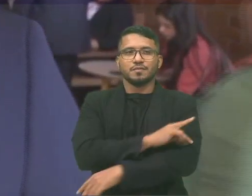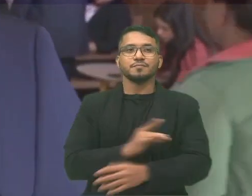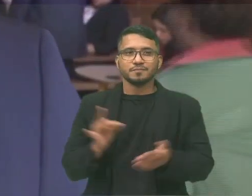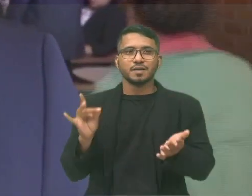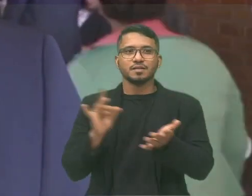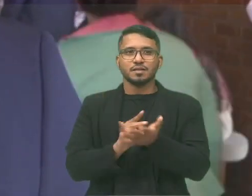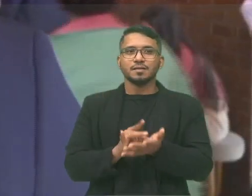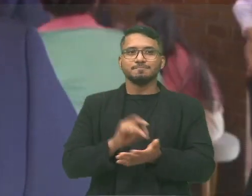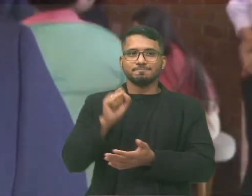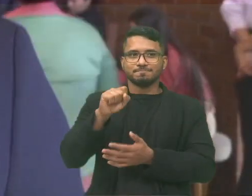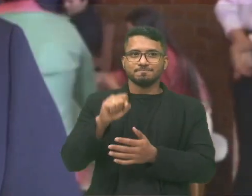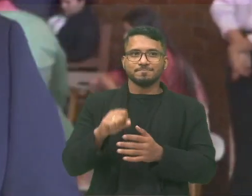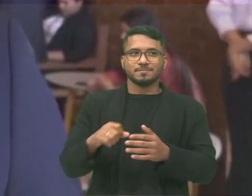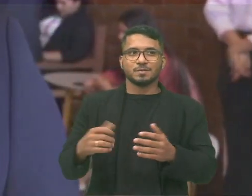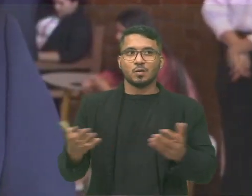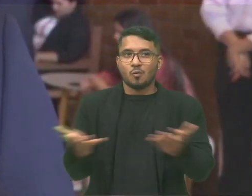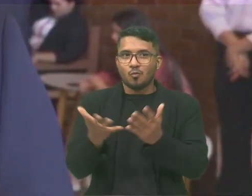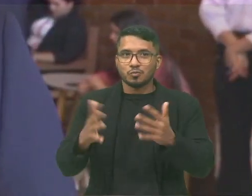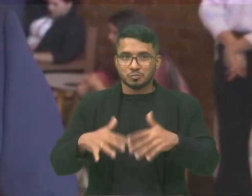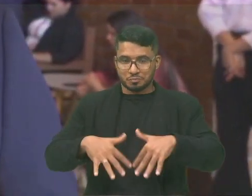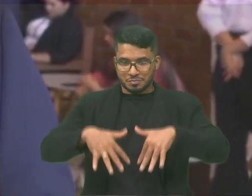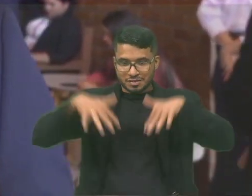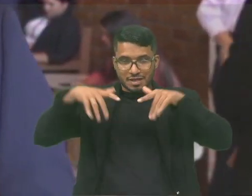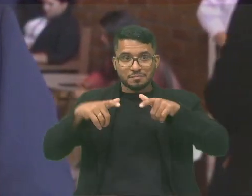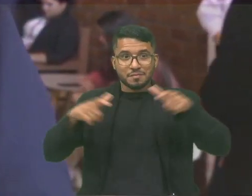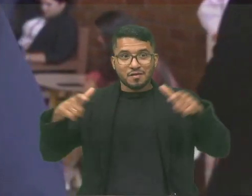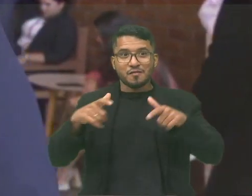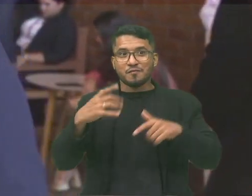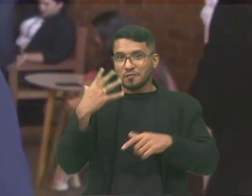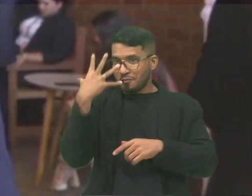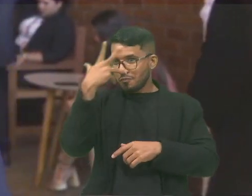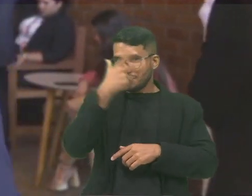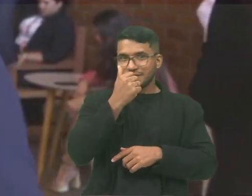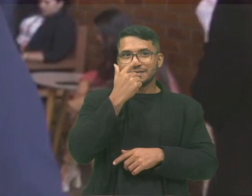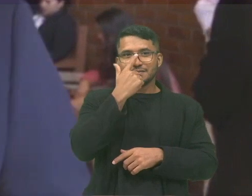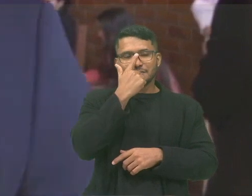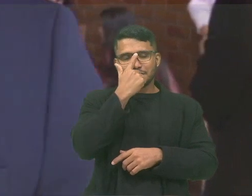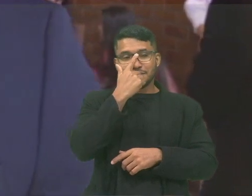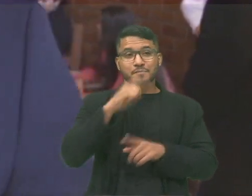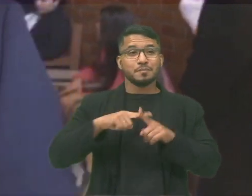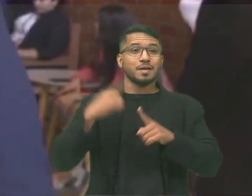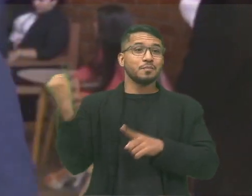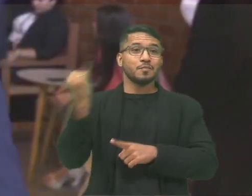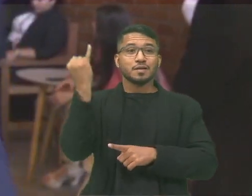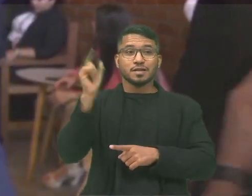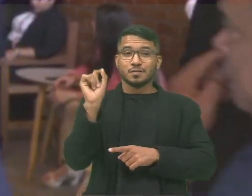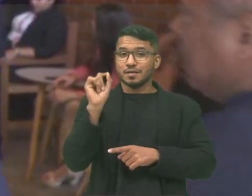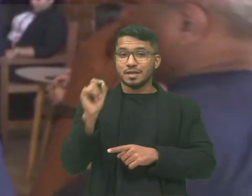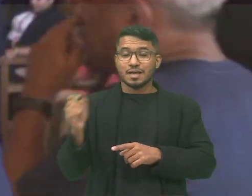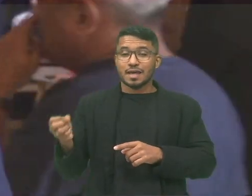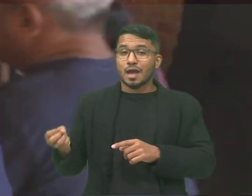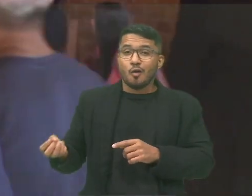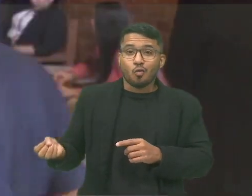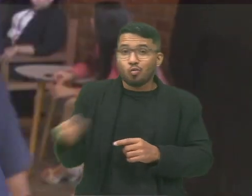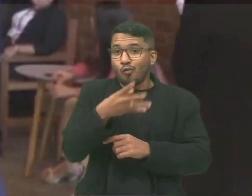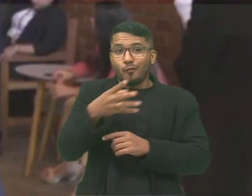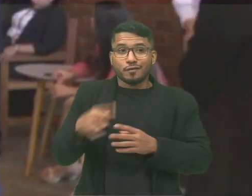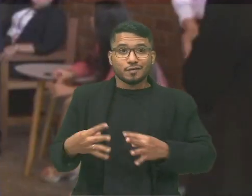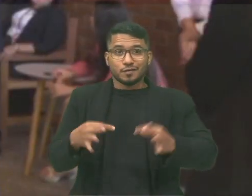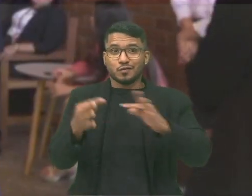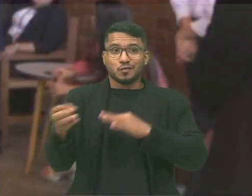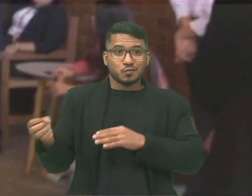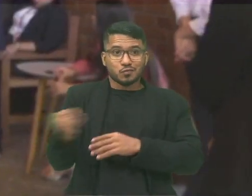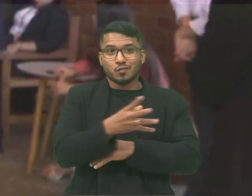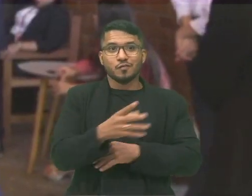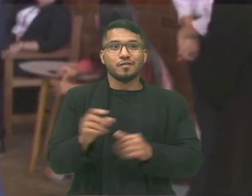De fato, o plenário ficou muito bonito, ficou muito belo, mas mais importante do que isso, ele ficou mais moderno, mais funcional. A ideia